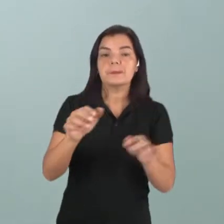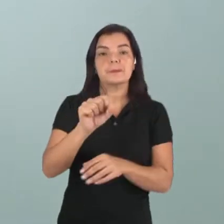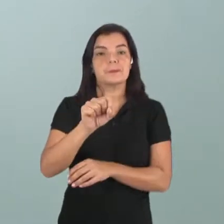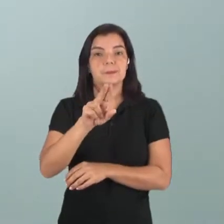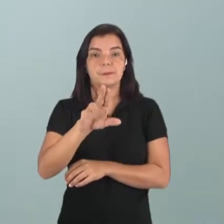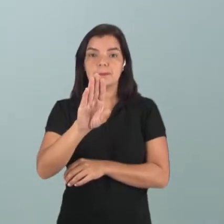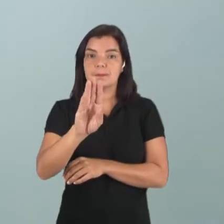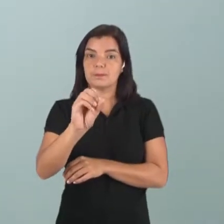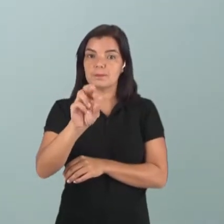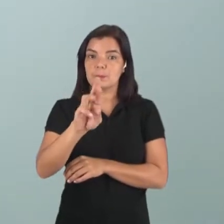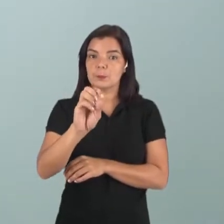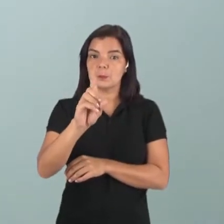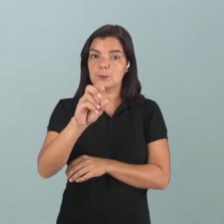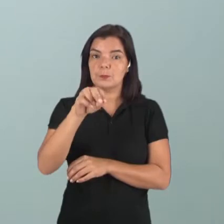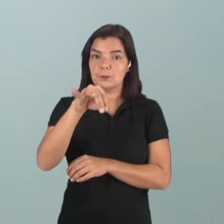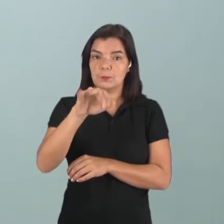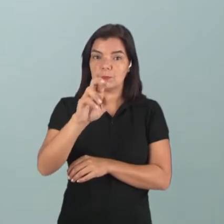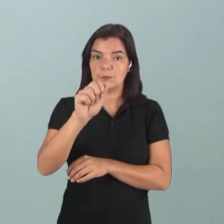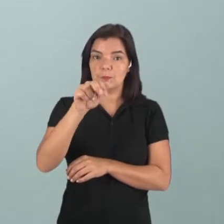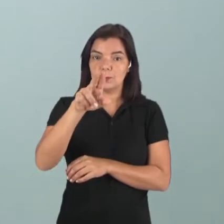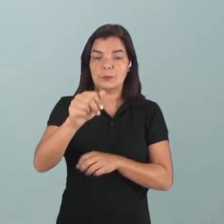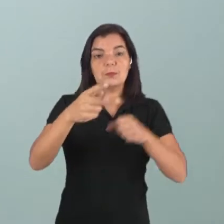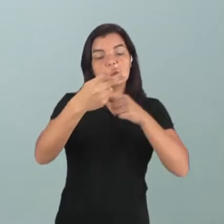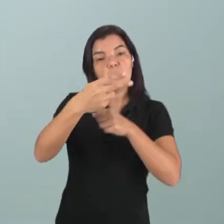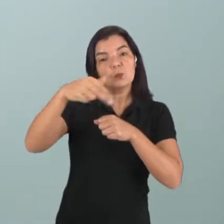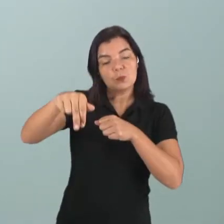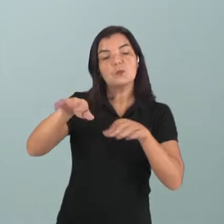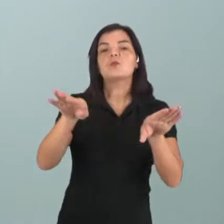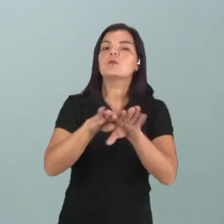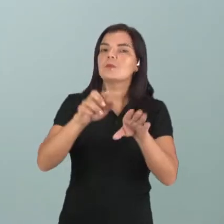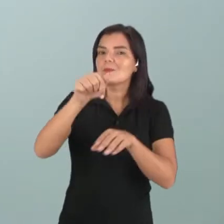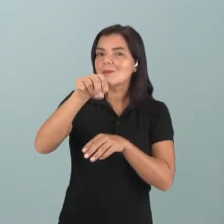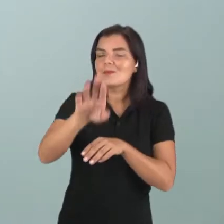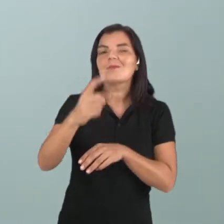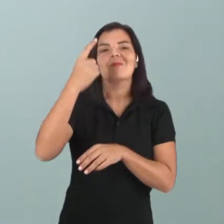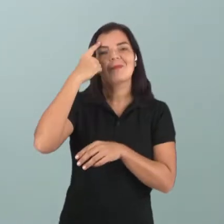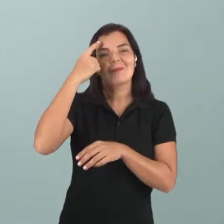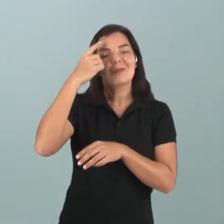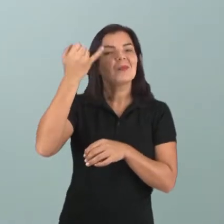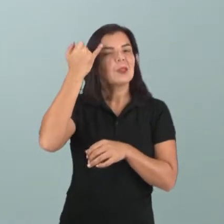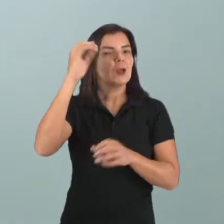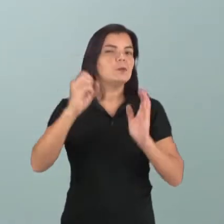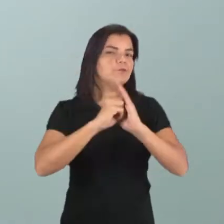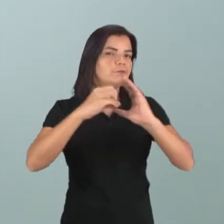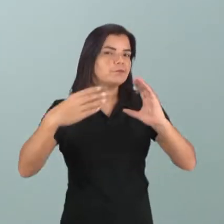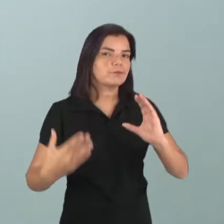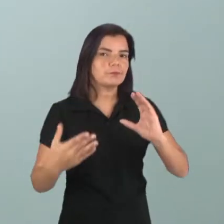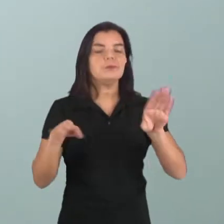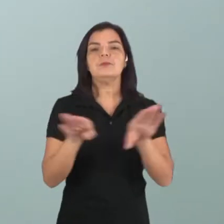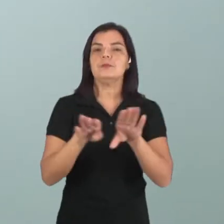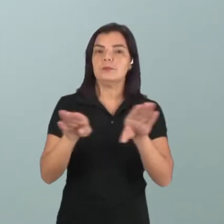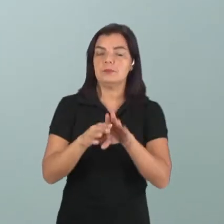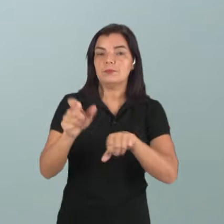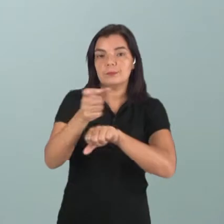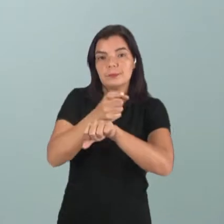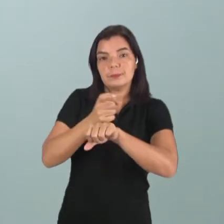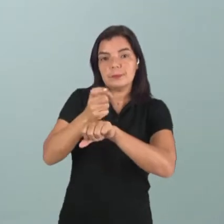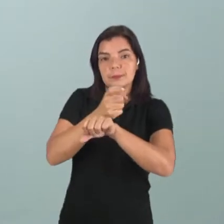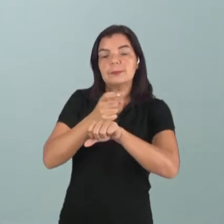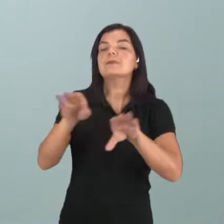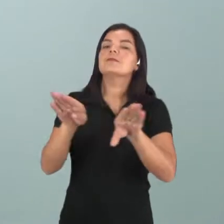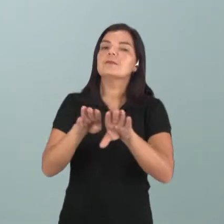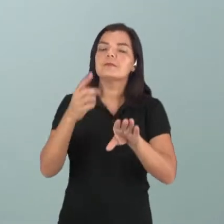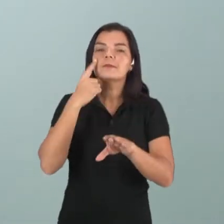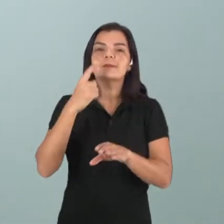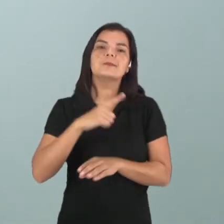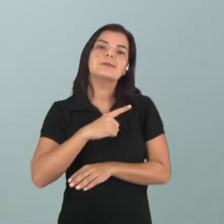essa introdução por pronome relativo, e a gente observa que a ideia é trazer uma característica ali, né, a função de adjetivo, é quando a